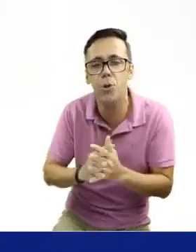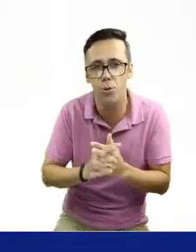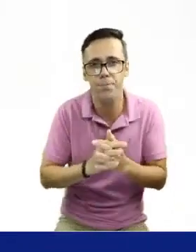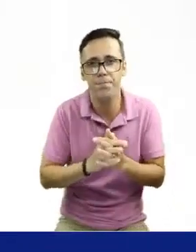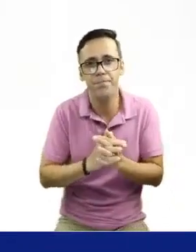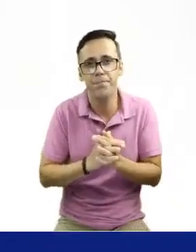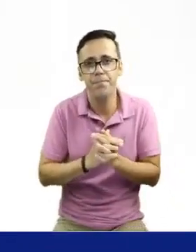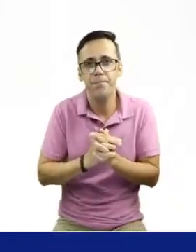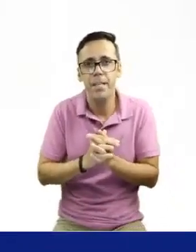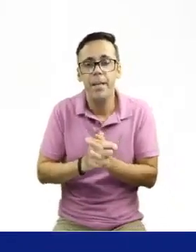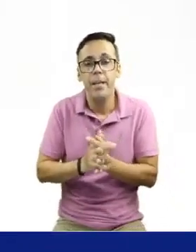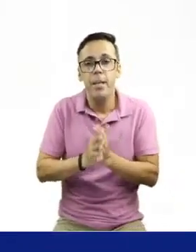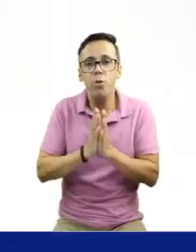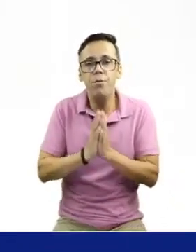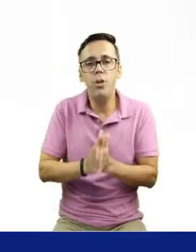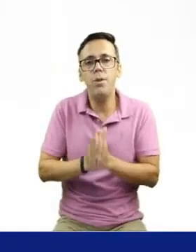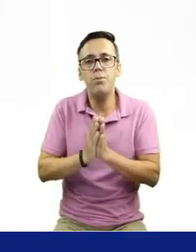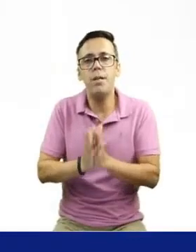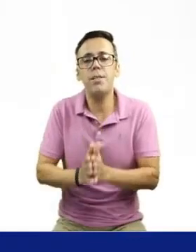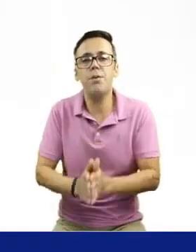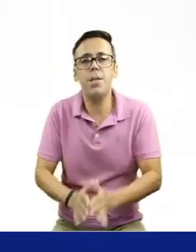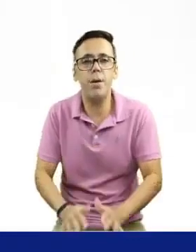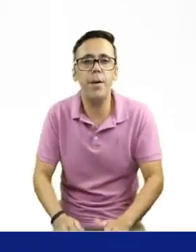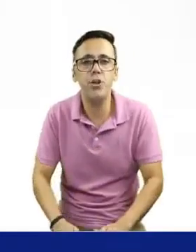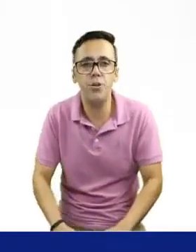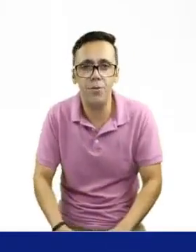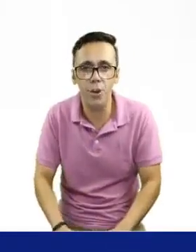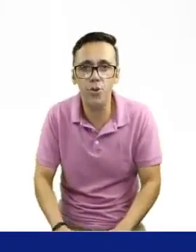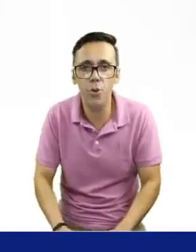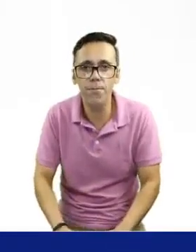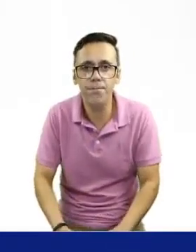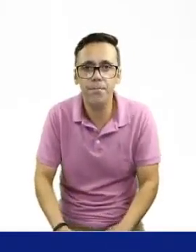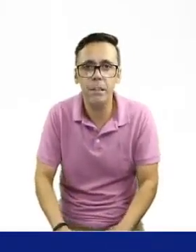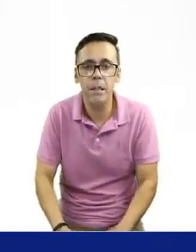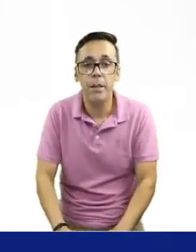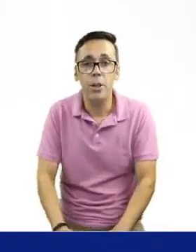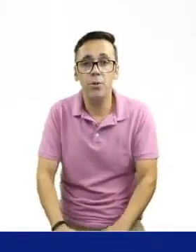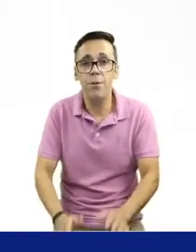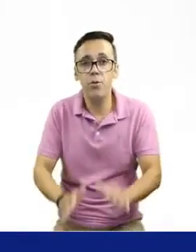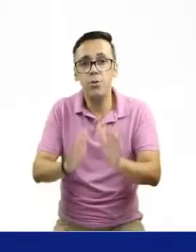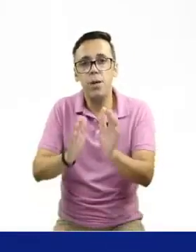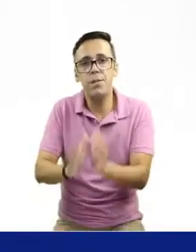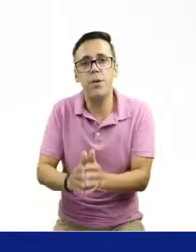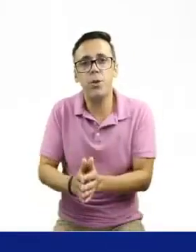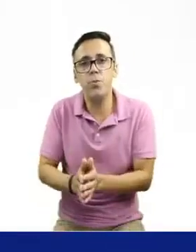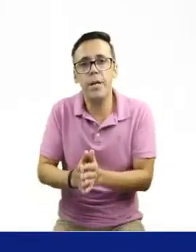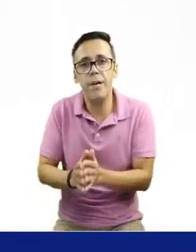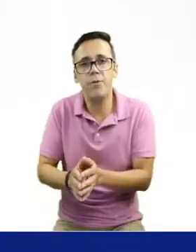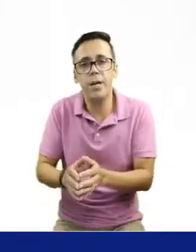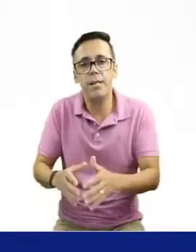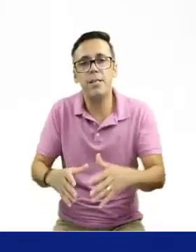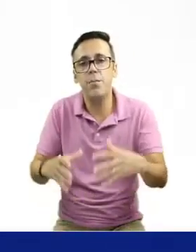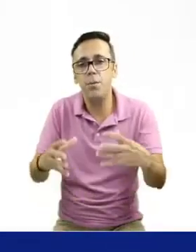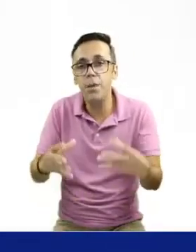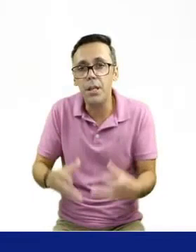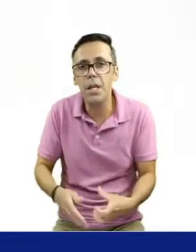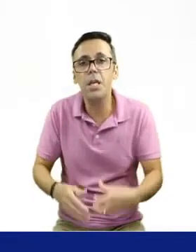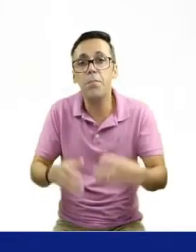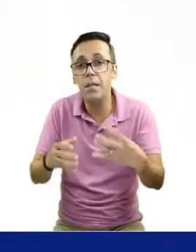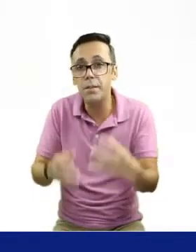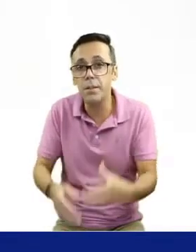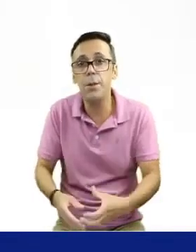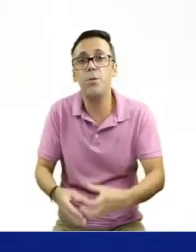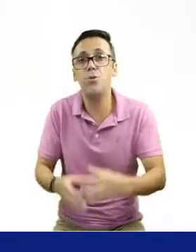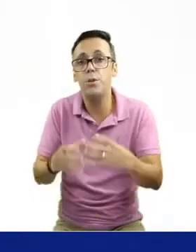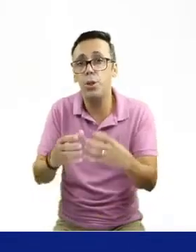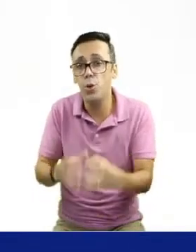dentro do meu olho hoje eu vim de uma situação extremamente difícil eu vi numa situação em que eu morava na casinha bem